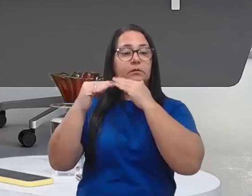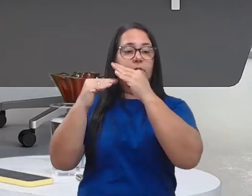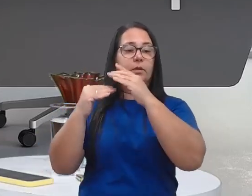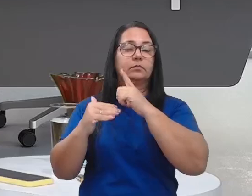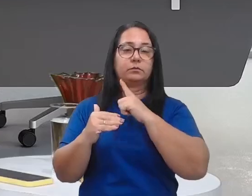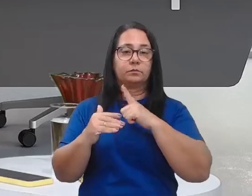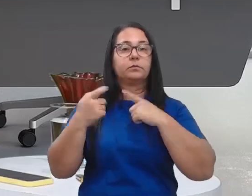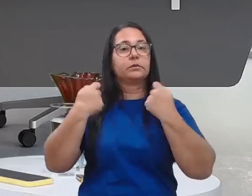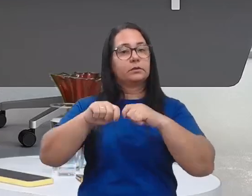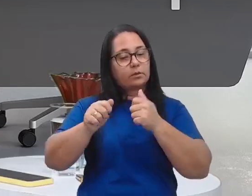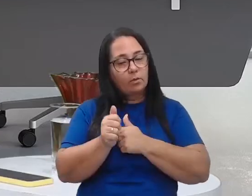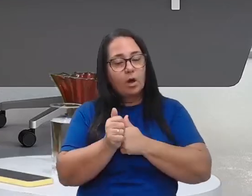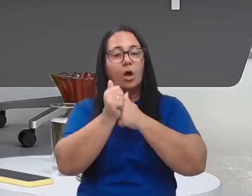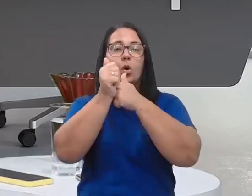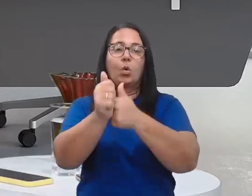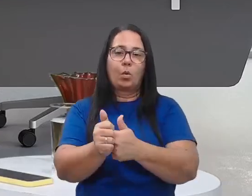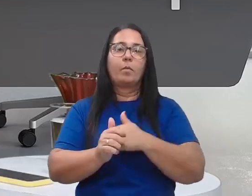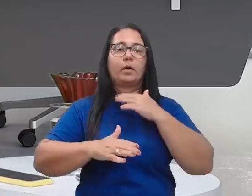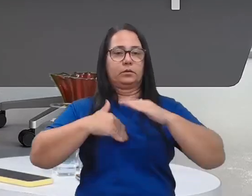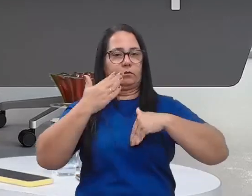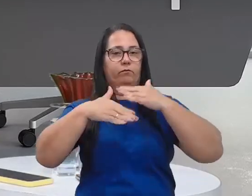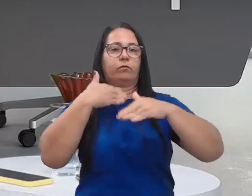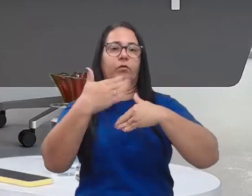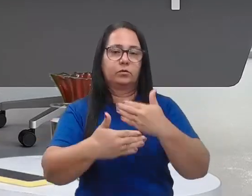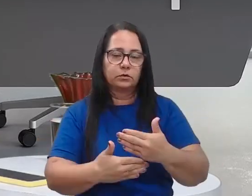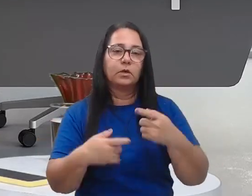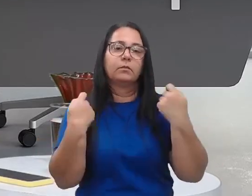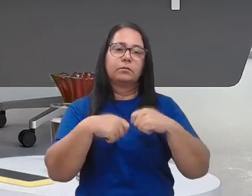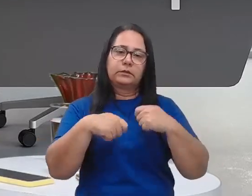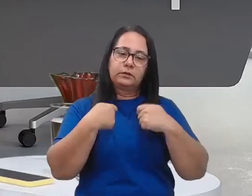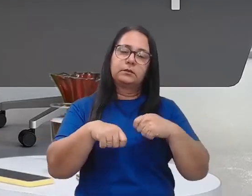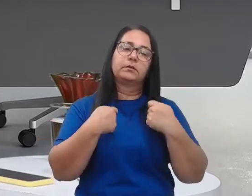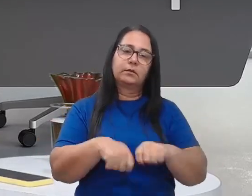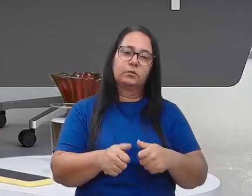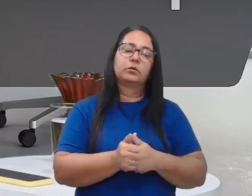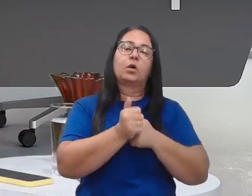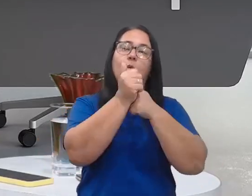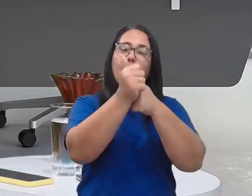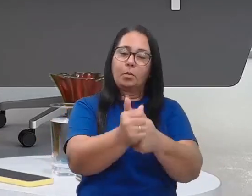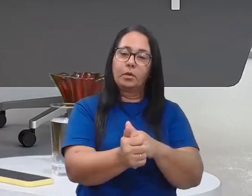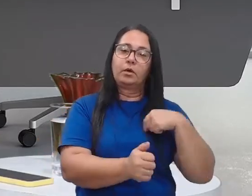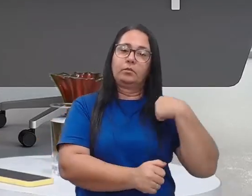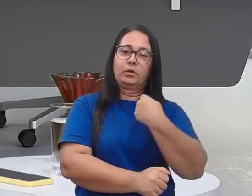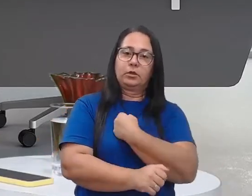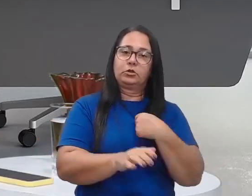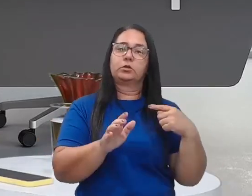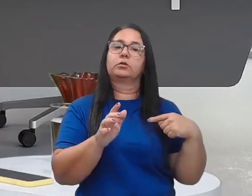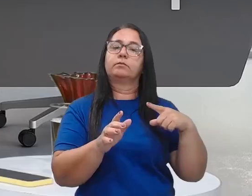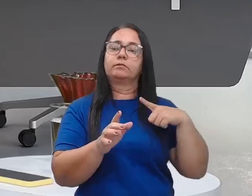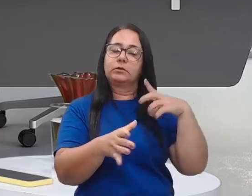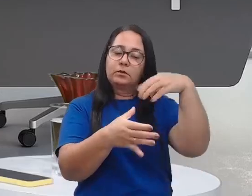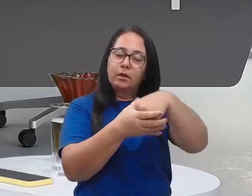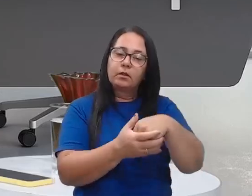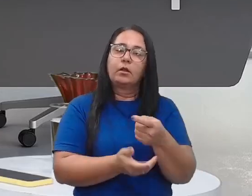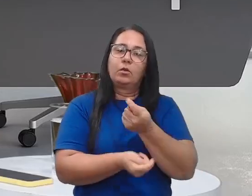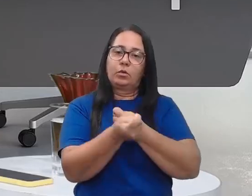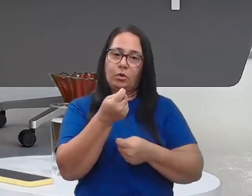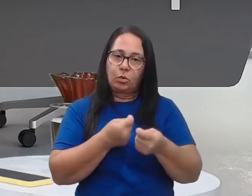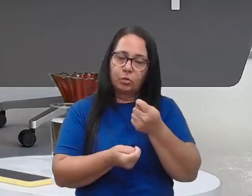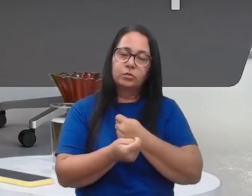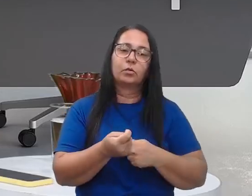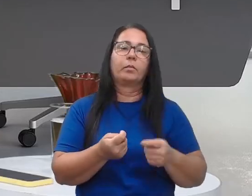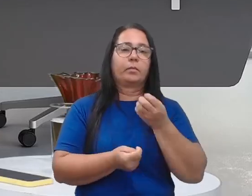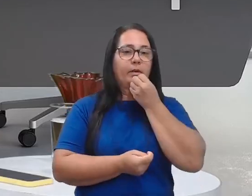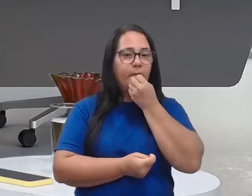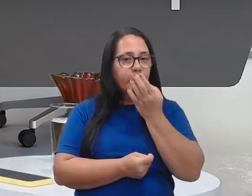evolução. Na verdade, dependemos de acompanhar essa evolução para estarmos numa economia bem desenvolvida. Então, a